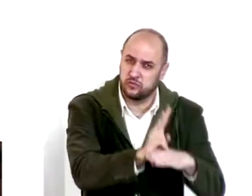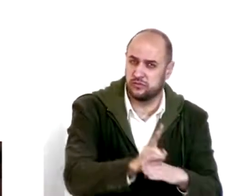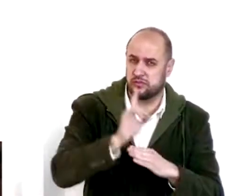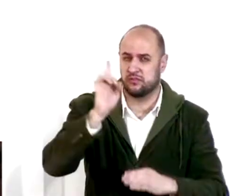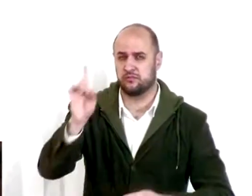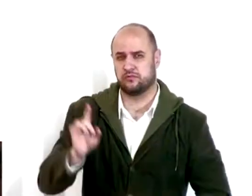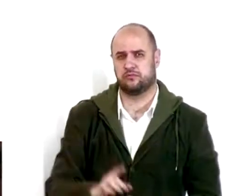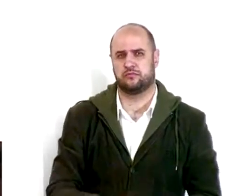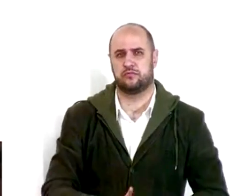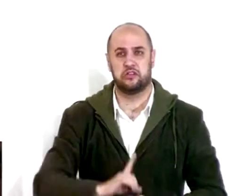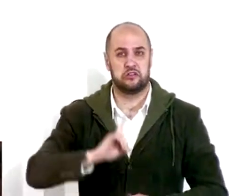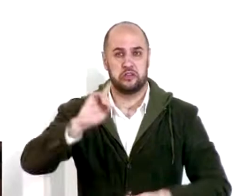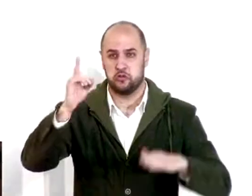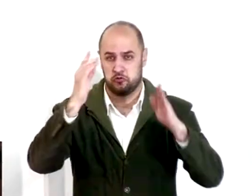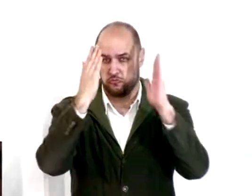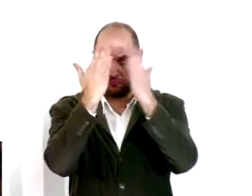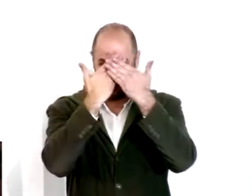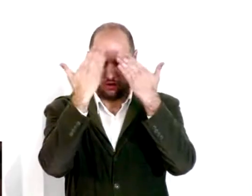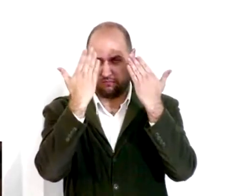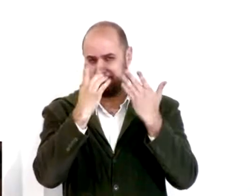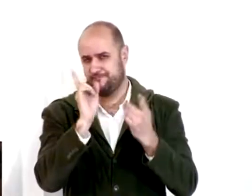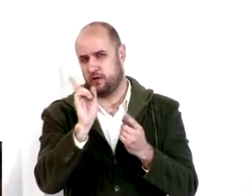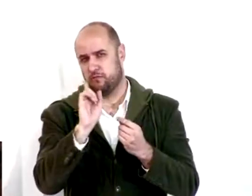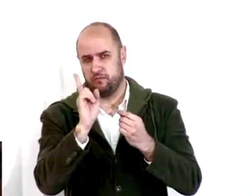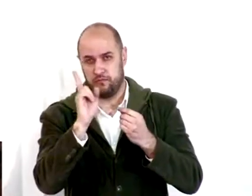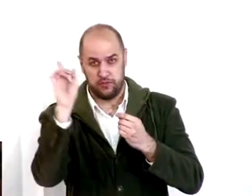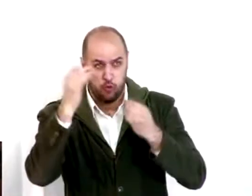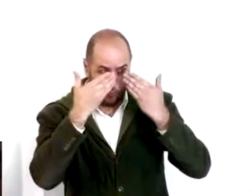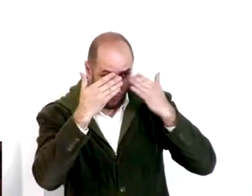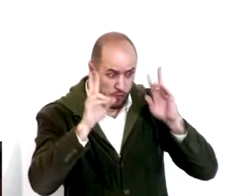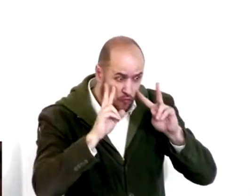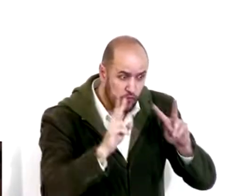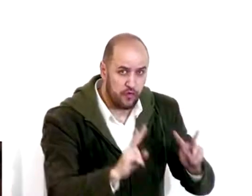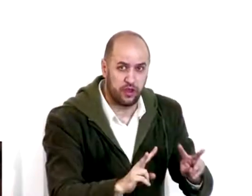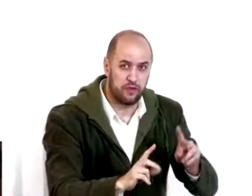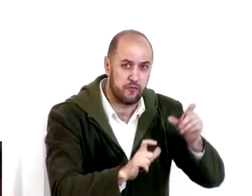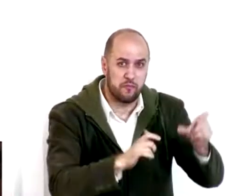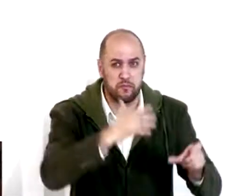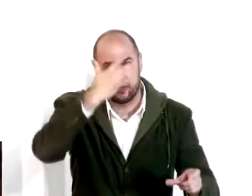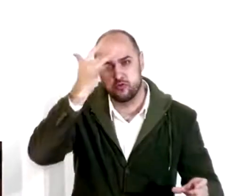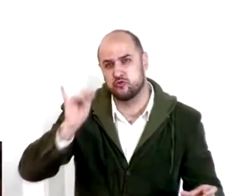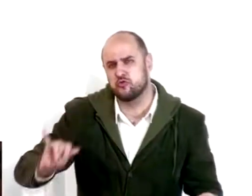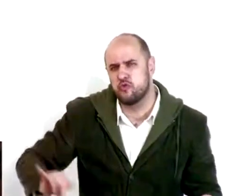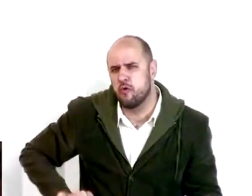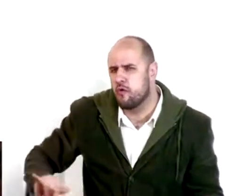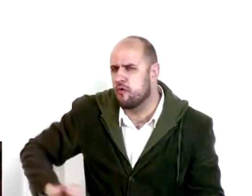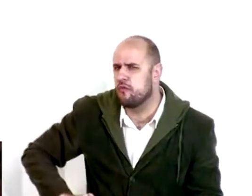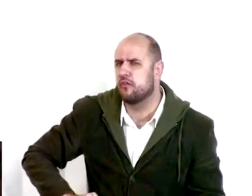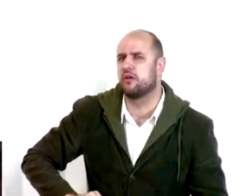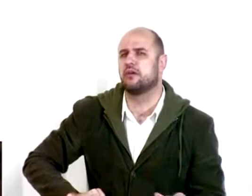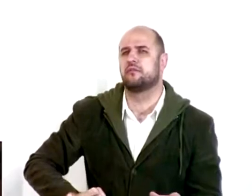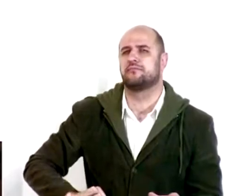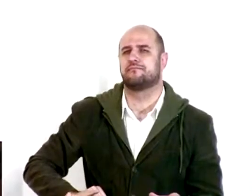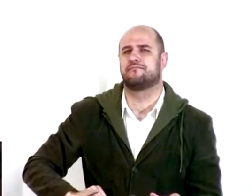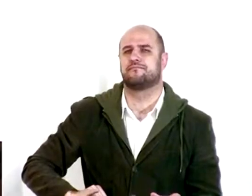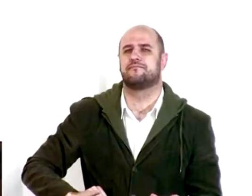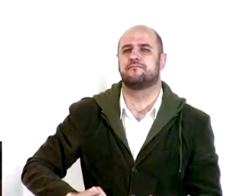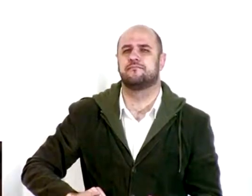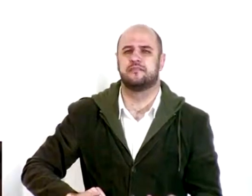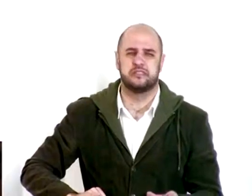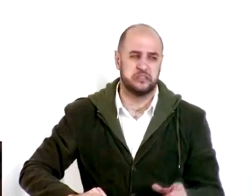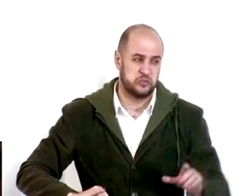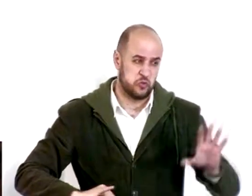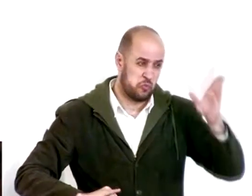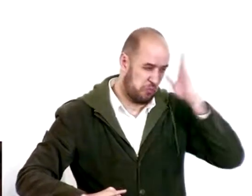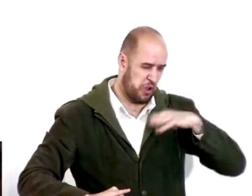Deus não está de olhos fechados. A cada pessoa que sofre e é relegada, é abandonada,